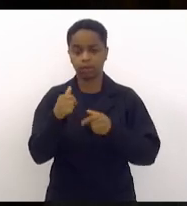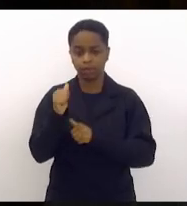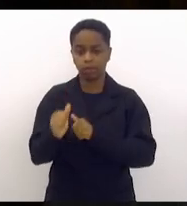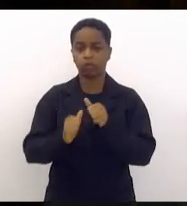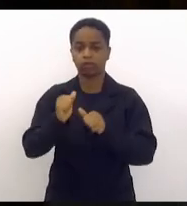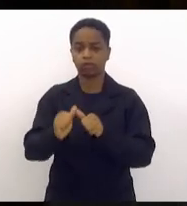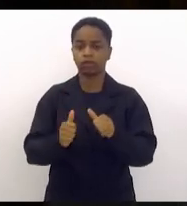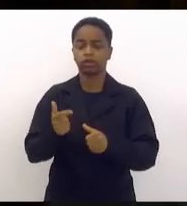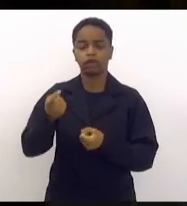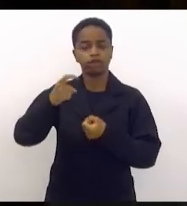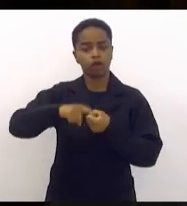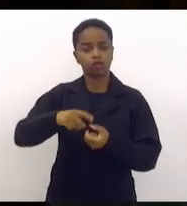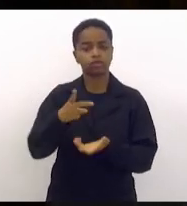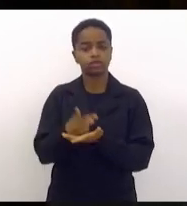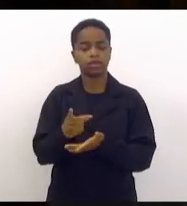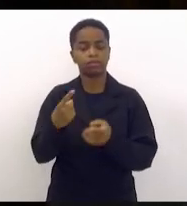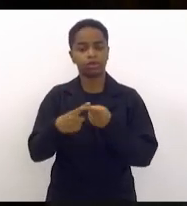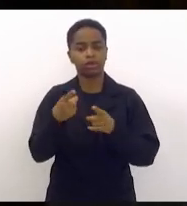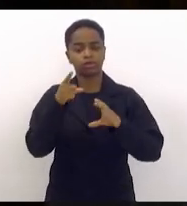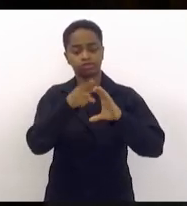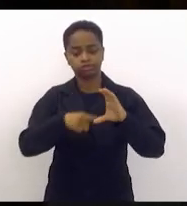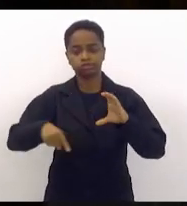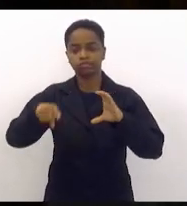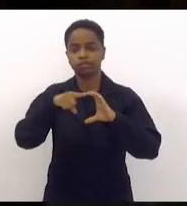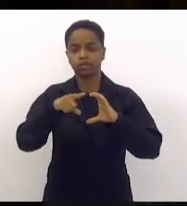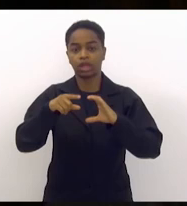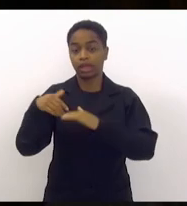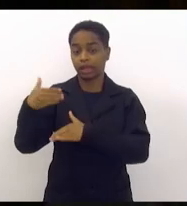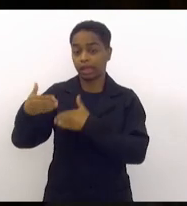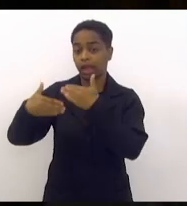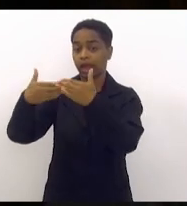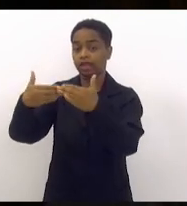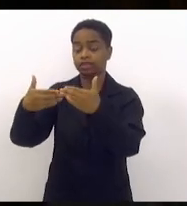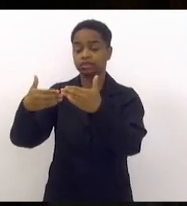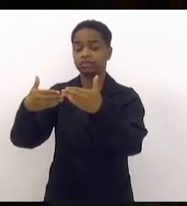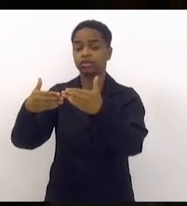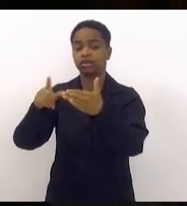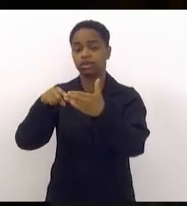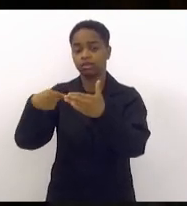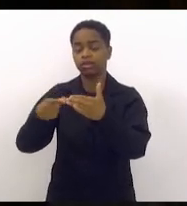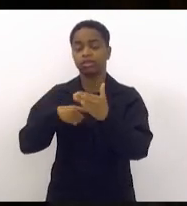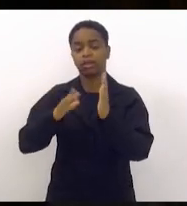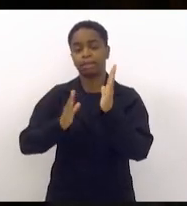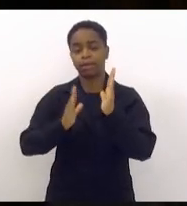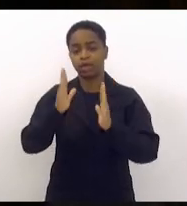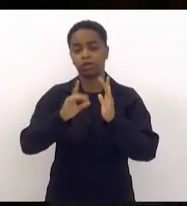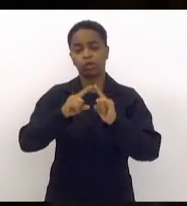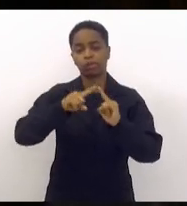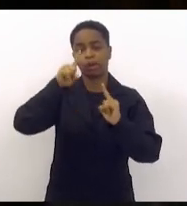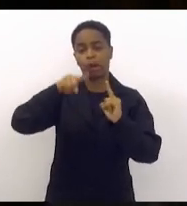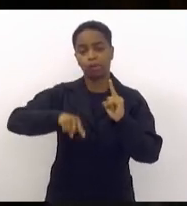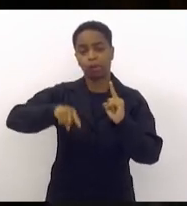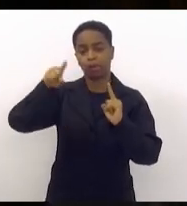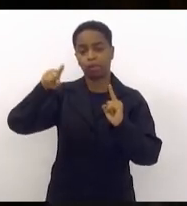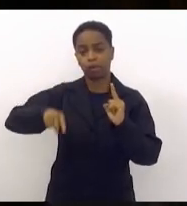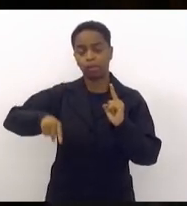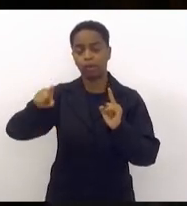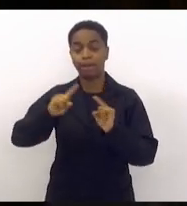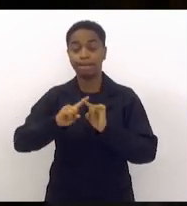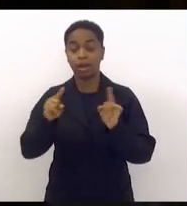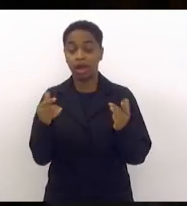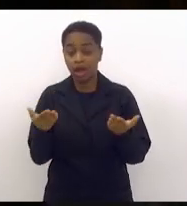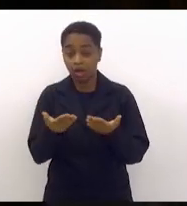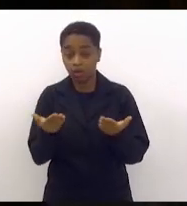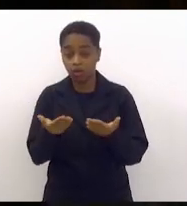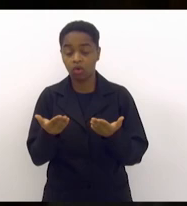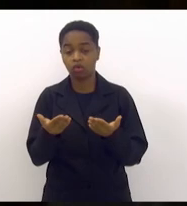volta a indústria naval é cíclica ela cresce passa por Picos e vales E Agora